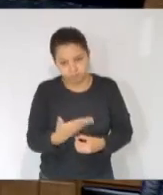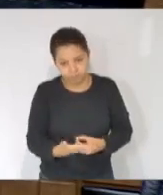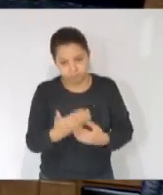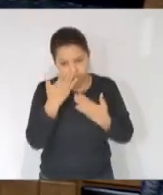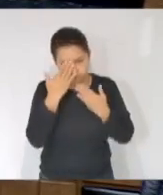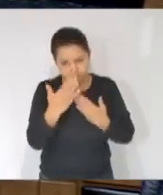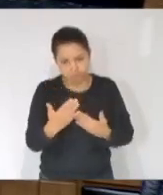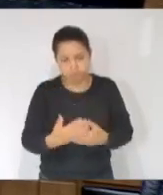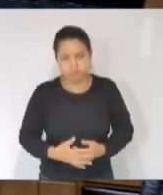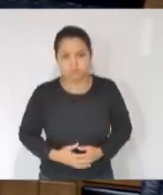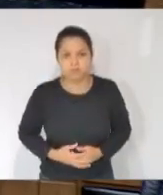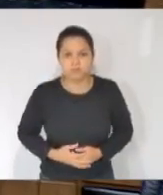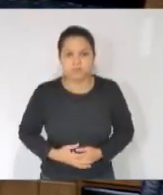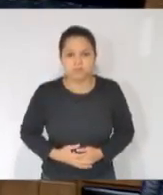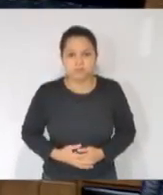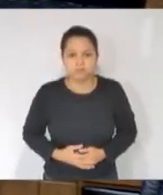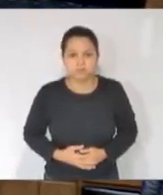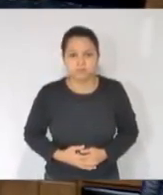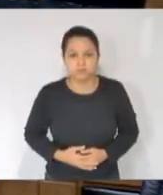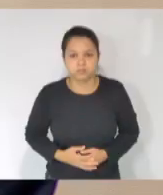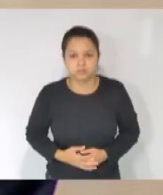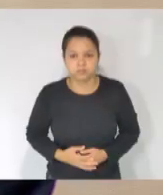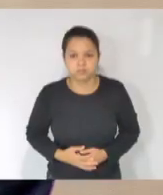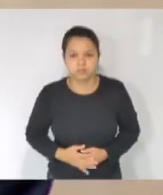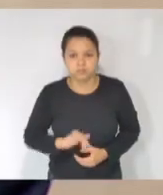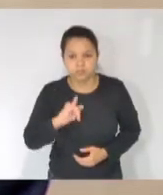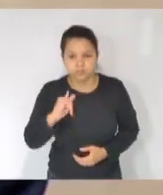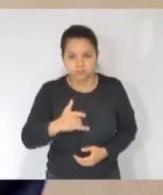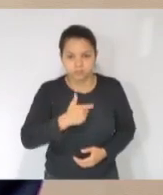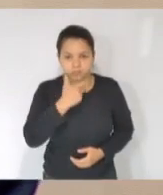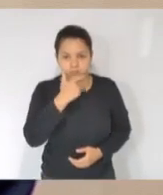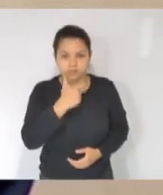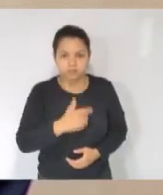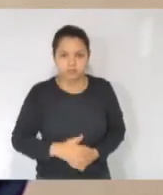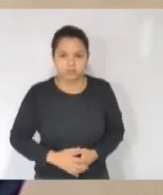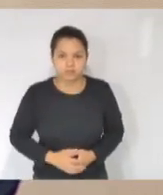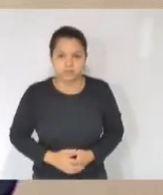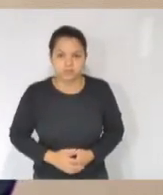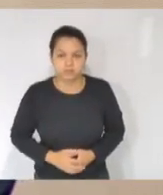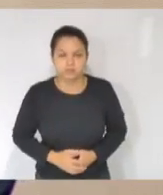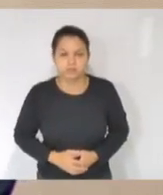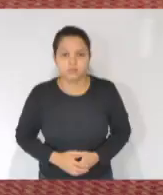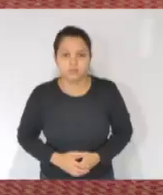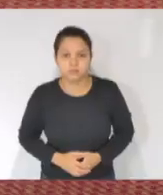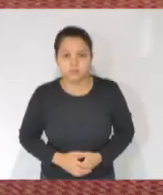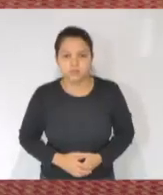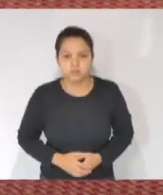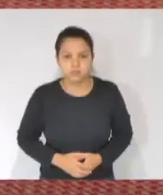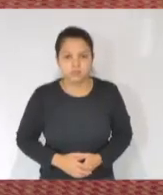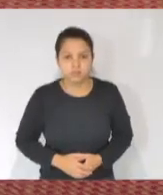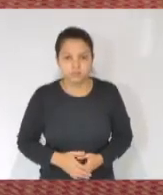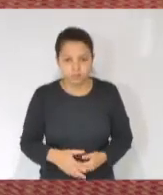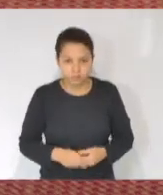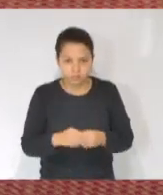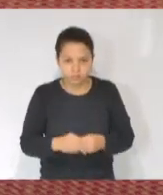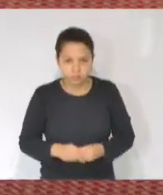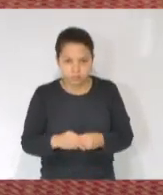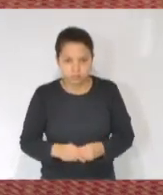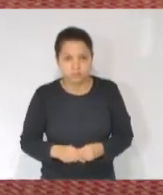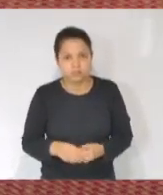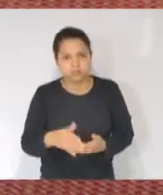Chiquinho. Pela ordem, senhor presidente. Pela ordem, deputado Gere Comper. Mental, o Francisco, nosso